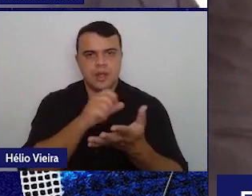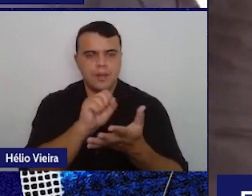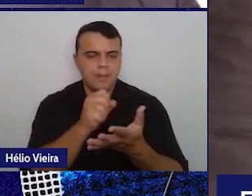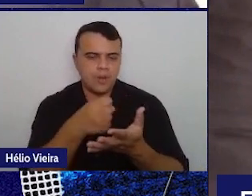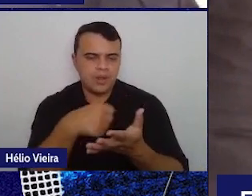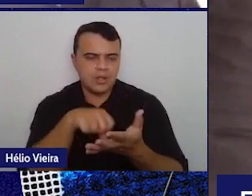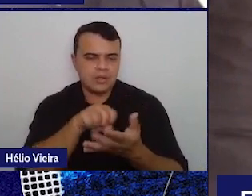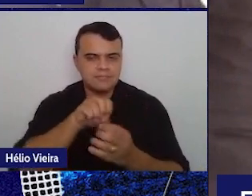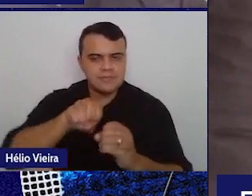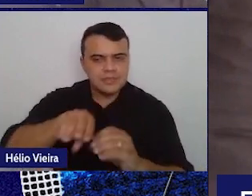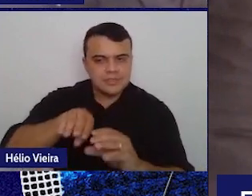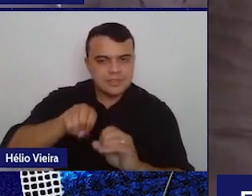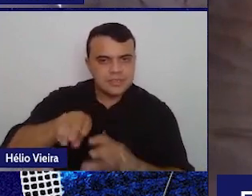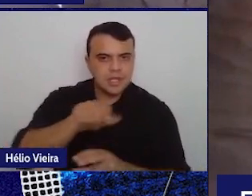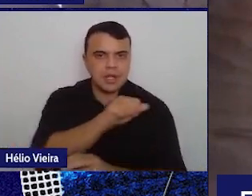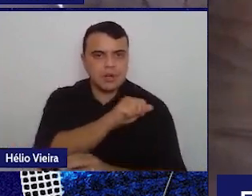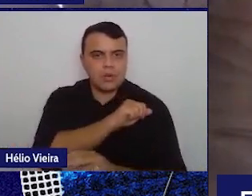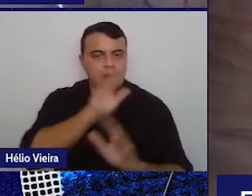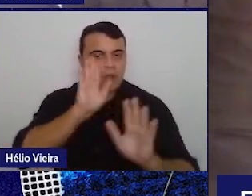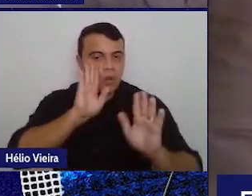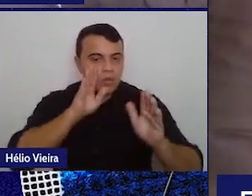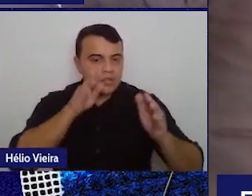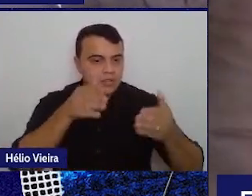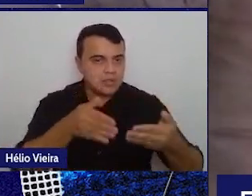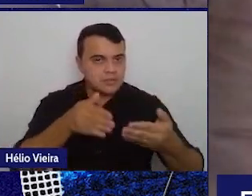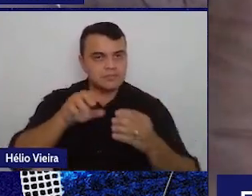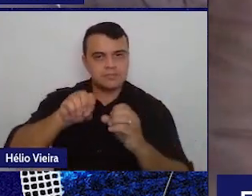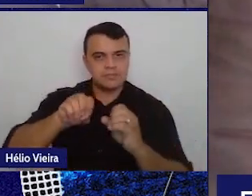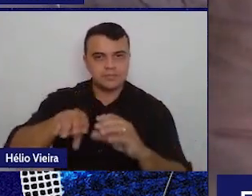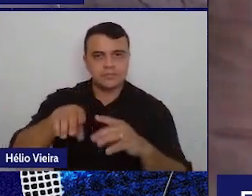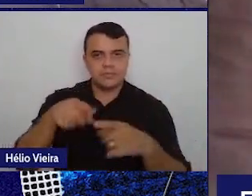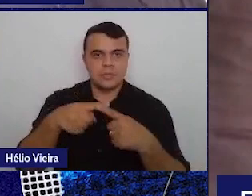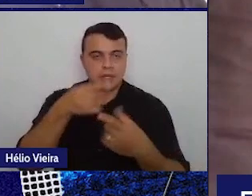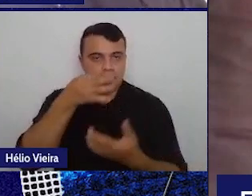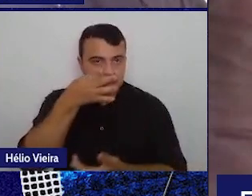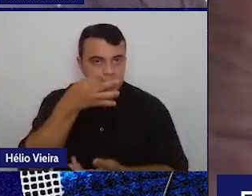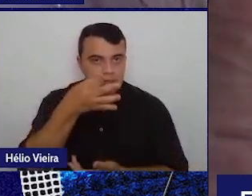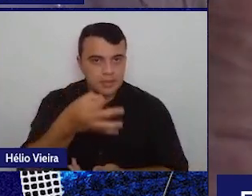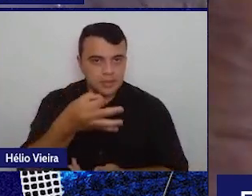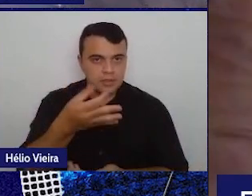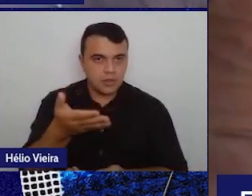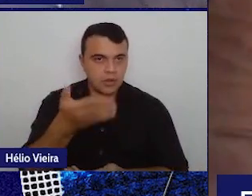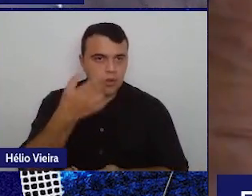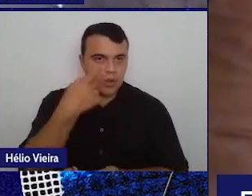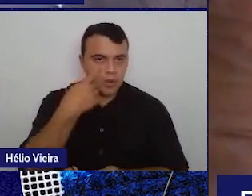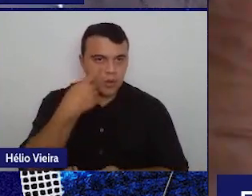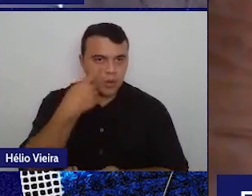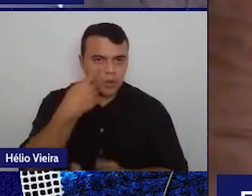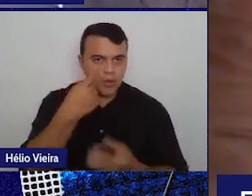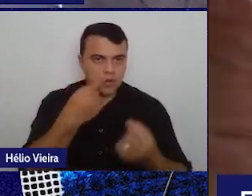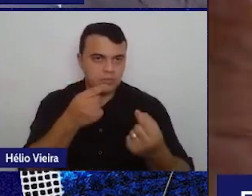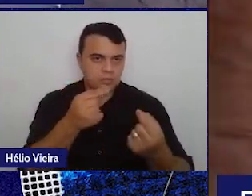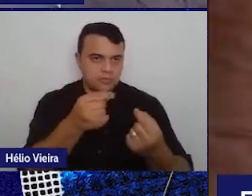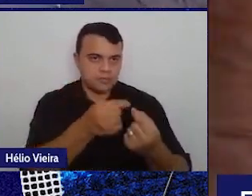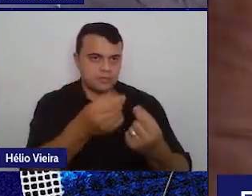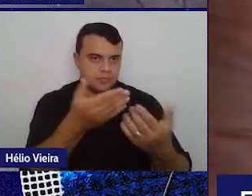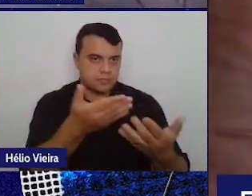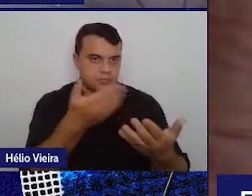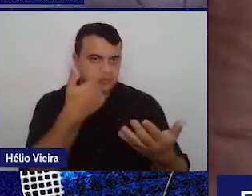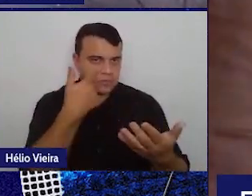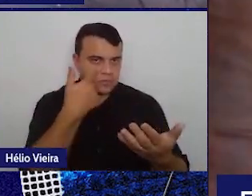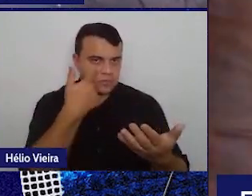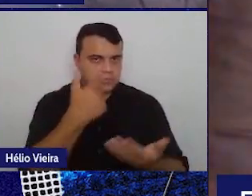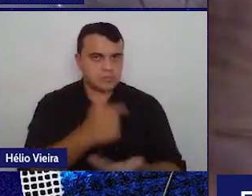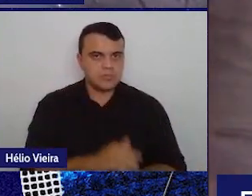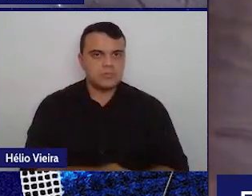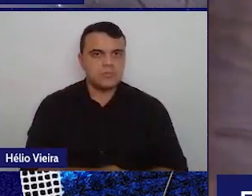vai trabalhar muito a concentração, a atenção, ó, linha na agulha.